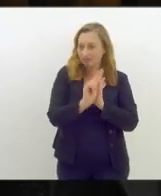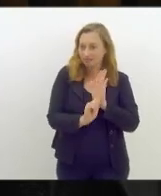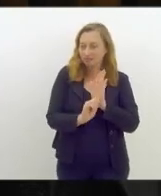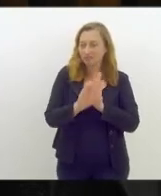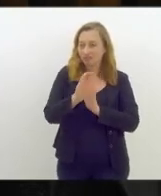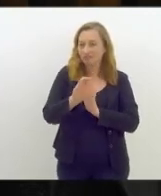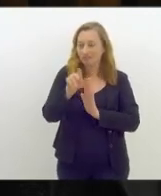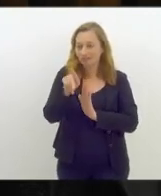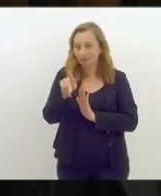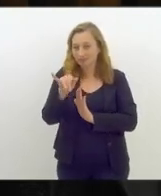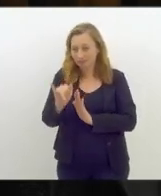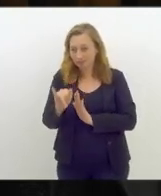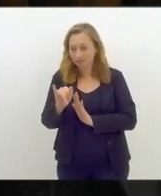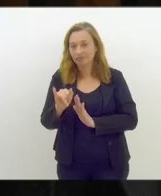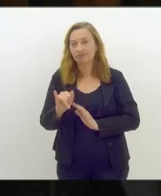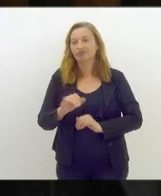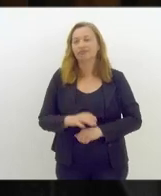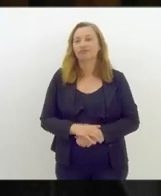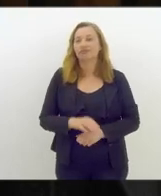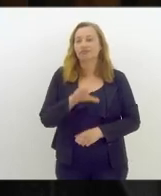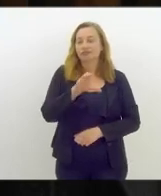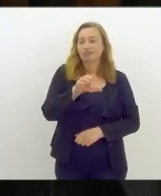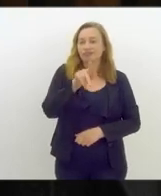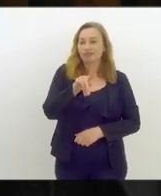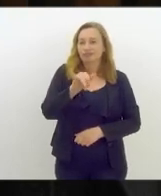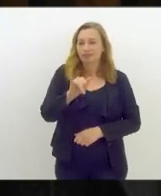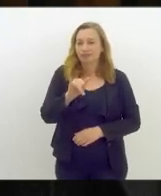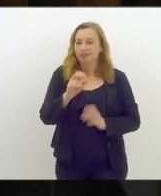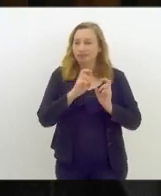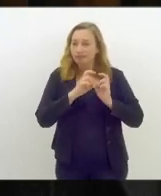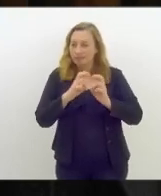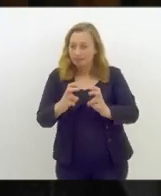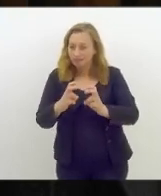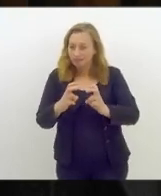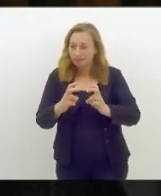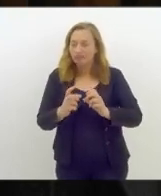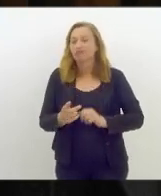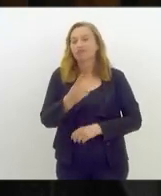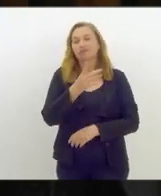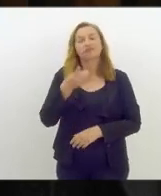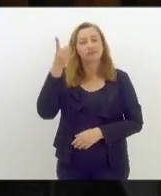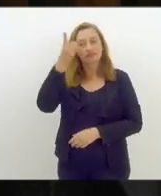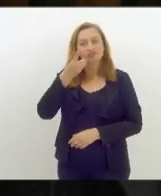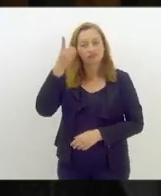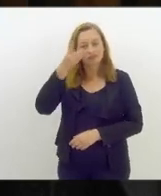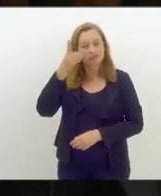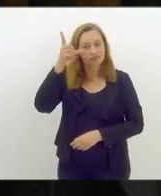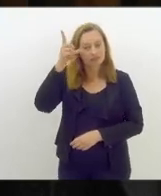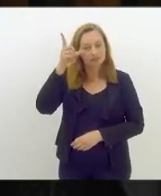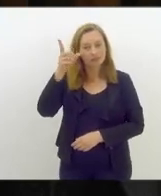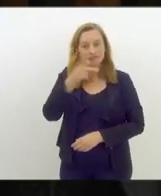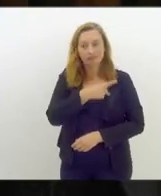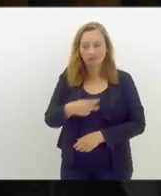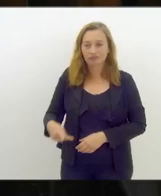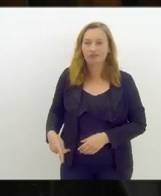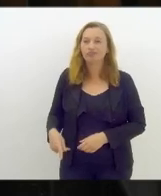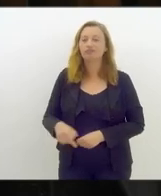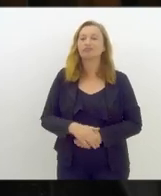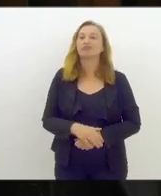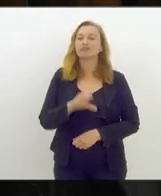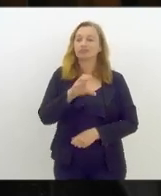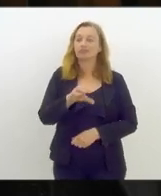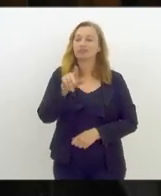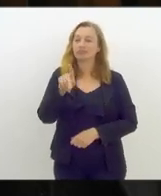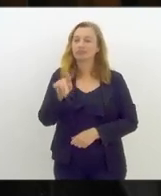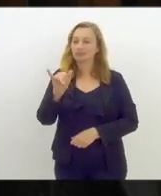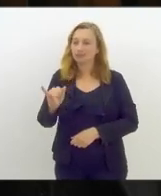CPI, a CPI dos trens, que foi presidida pela deputada Lucinha, a